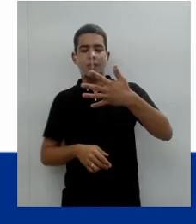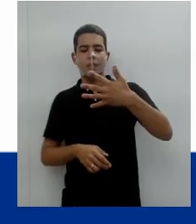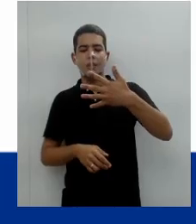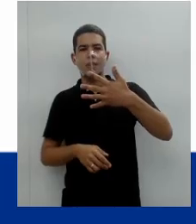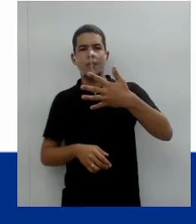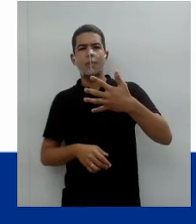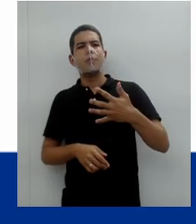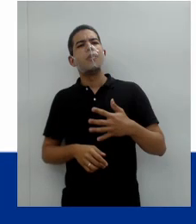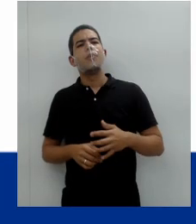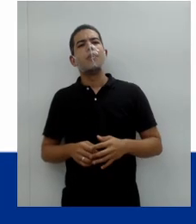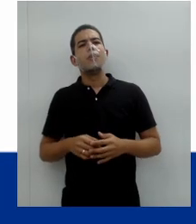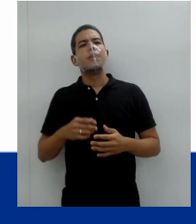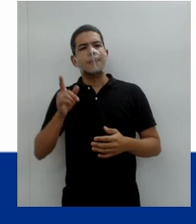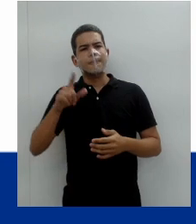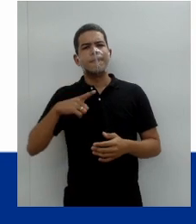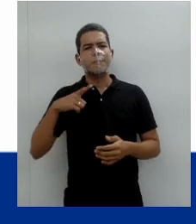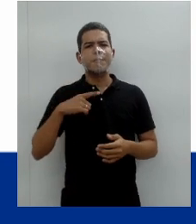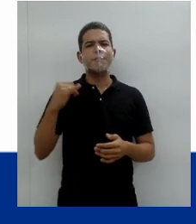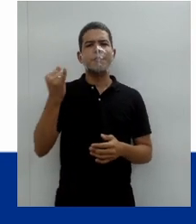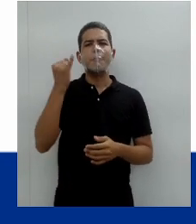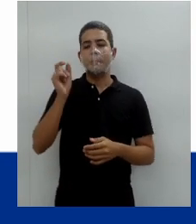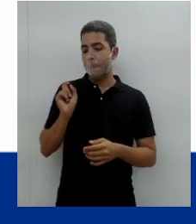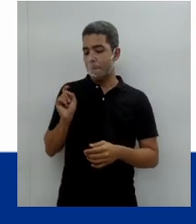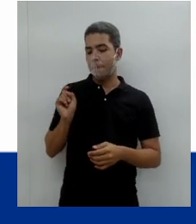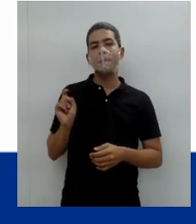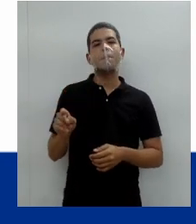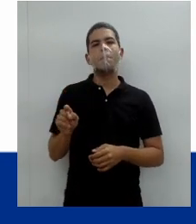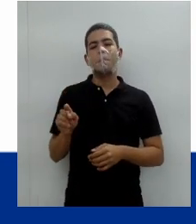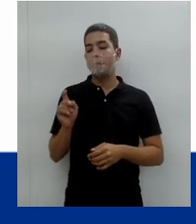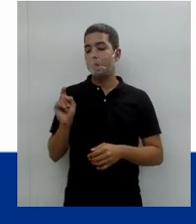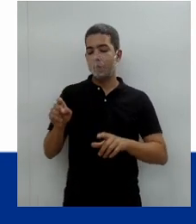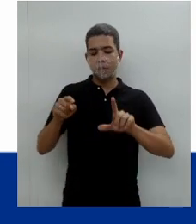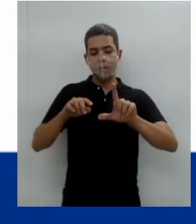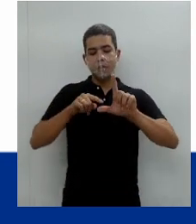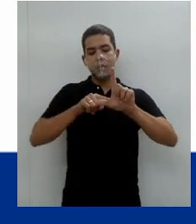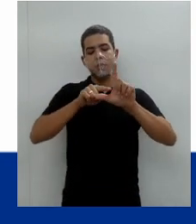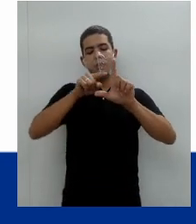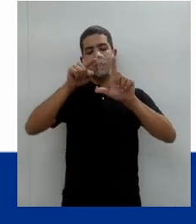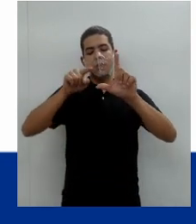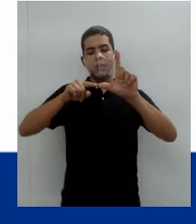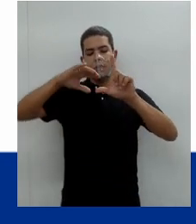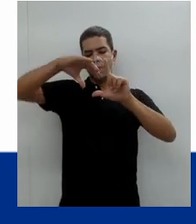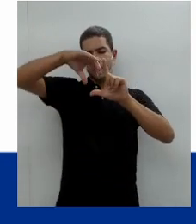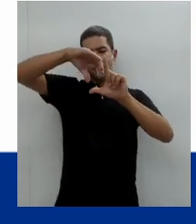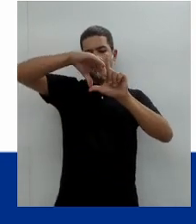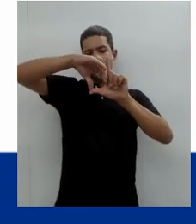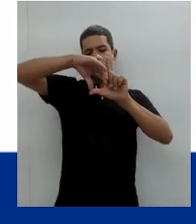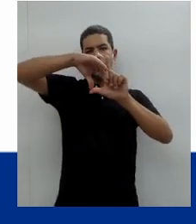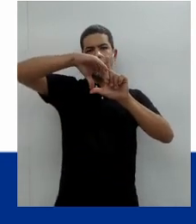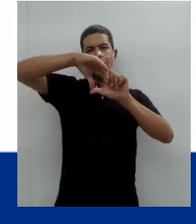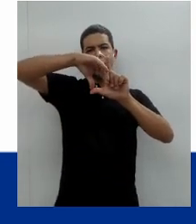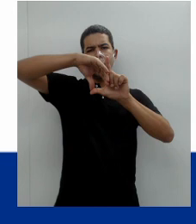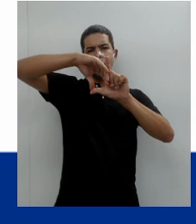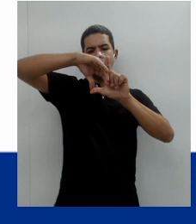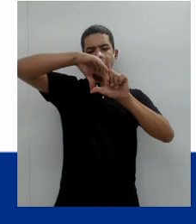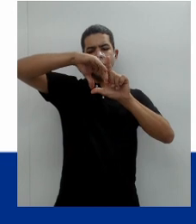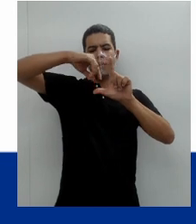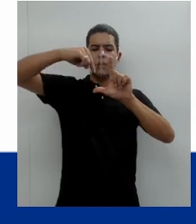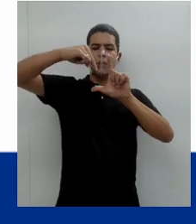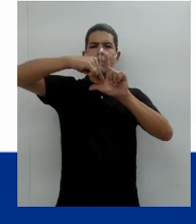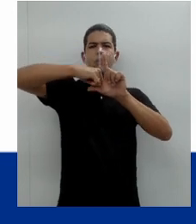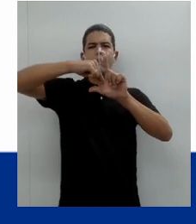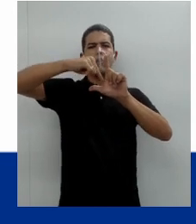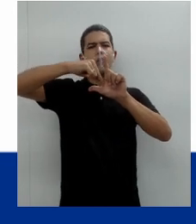outra coisa muito importante aqui, que é o ponto de intersecção da parábola com o eixo Y. E tu percebe que isso acontece no ponto